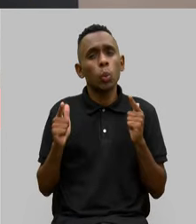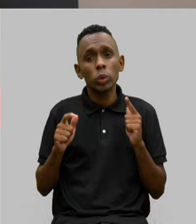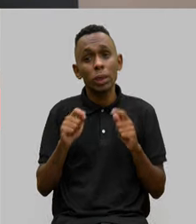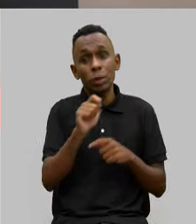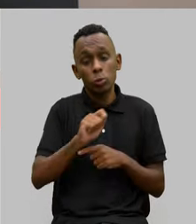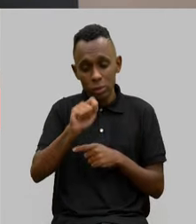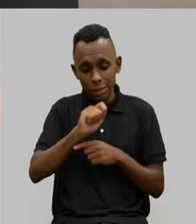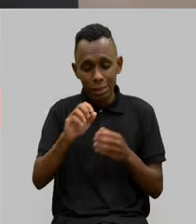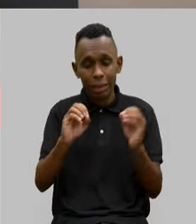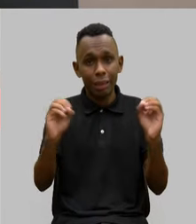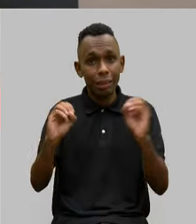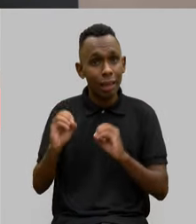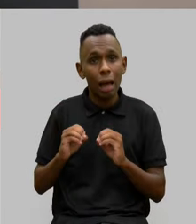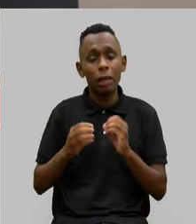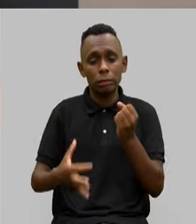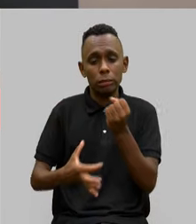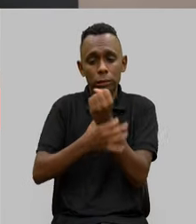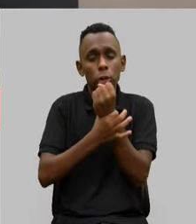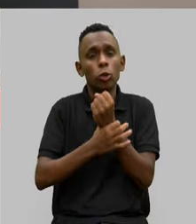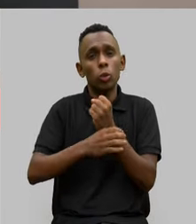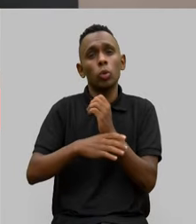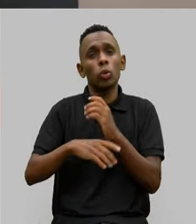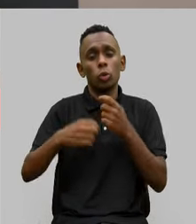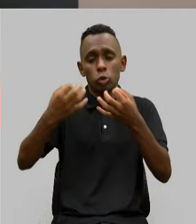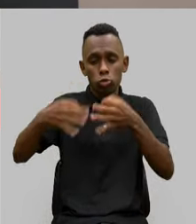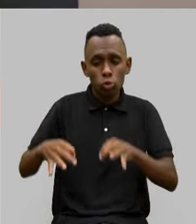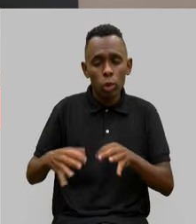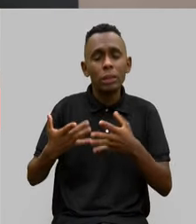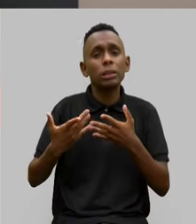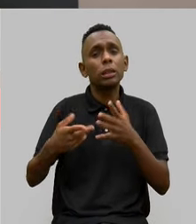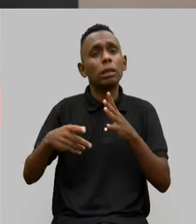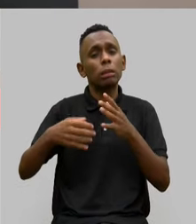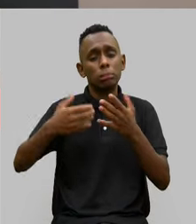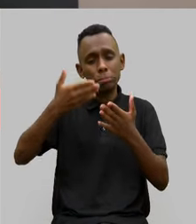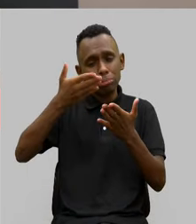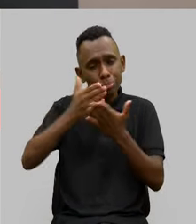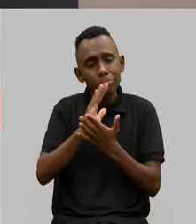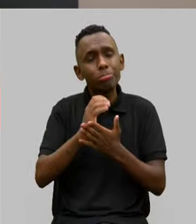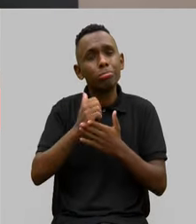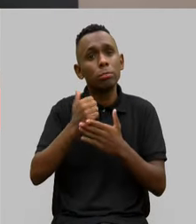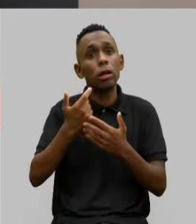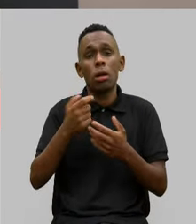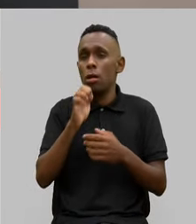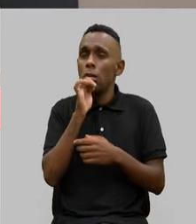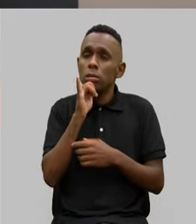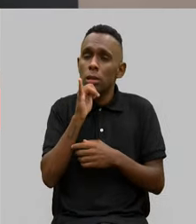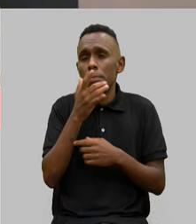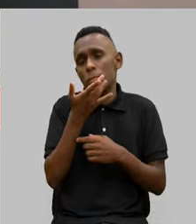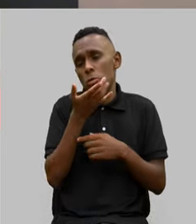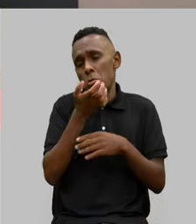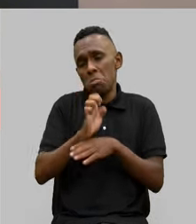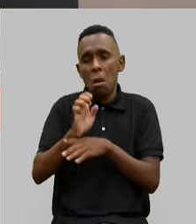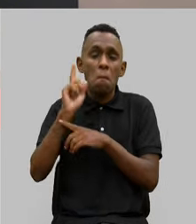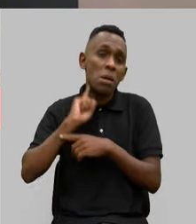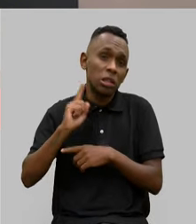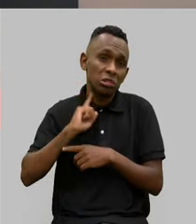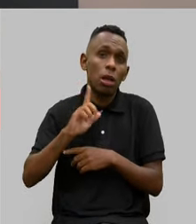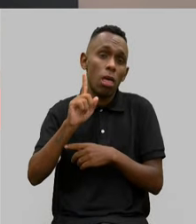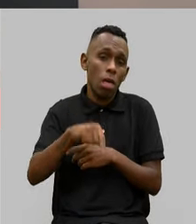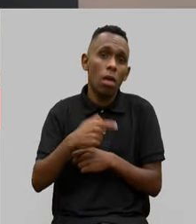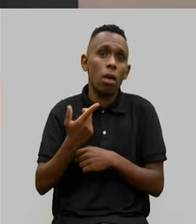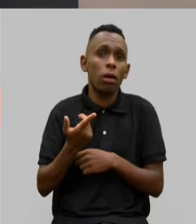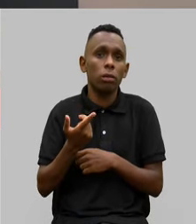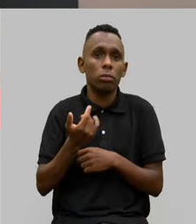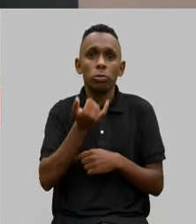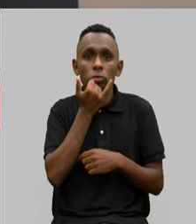que desfruta de uma garantia jurídica consolidada em Minas Gerais é a flor então